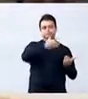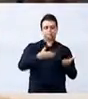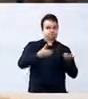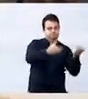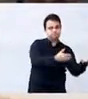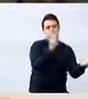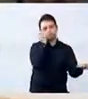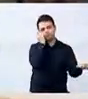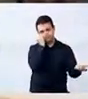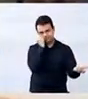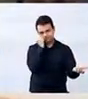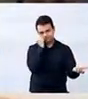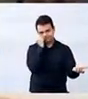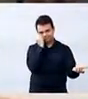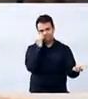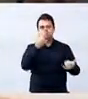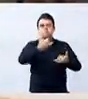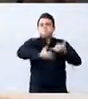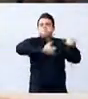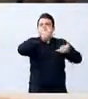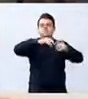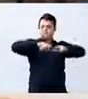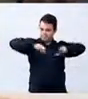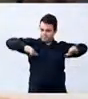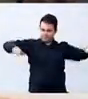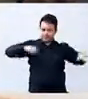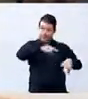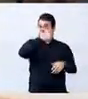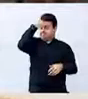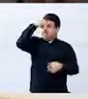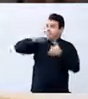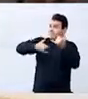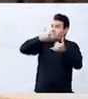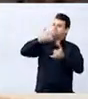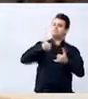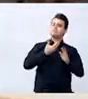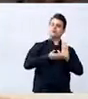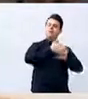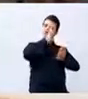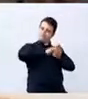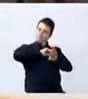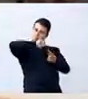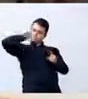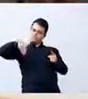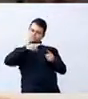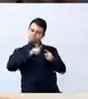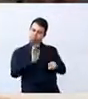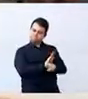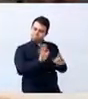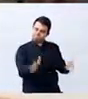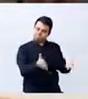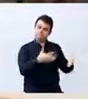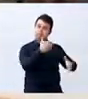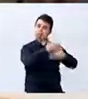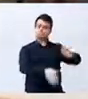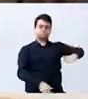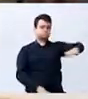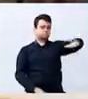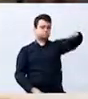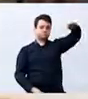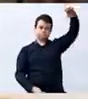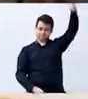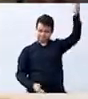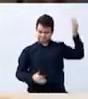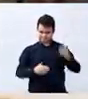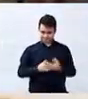gente fazia com a Gabi, qualquer brincadeira, para ela era brincadeira, para a gente tinha um objetivo. E ela foi crescendo assim, né? E